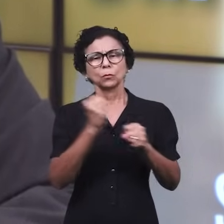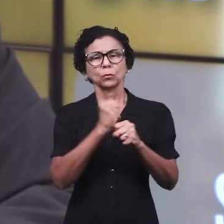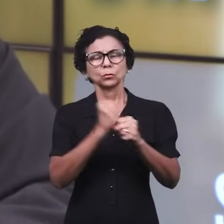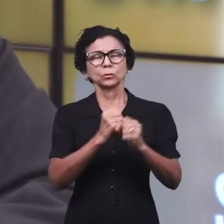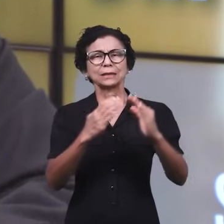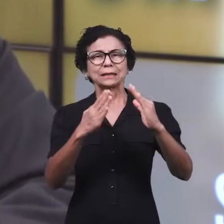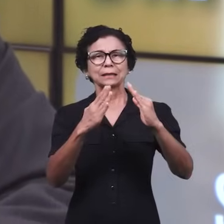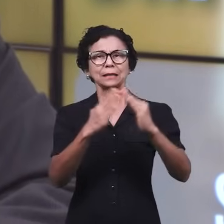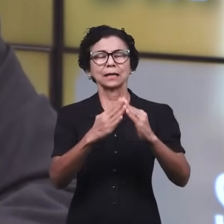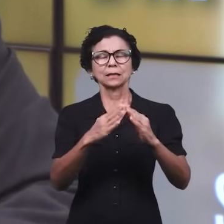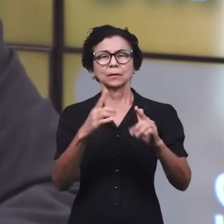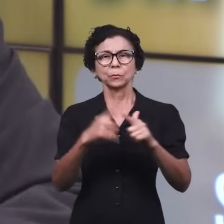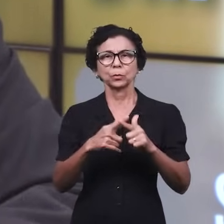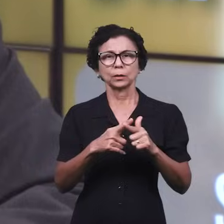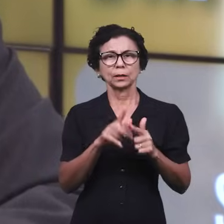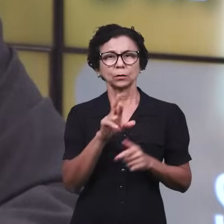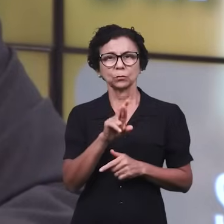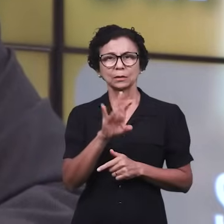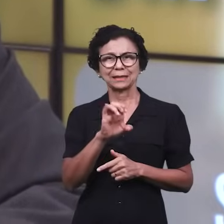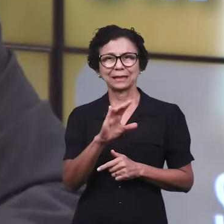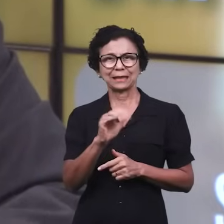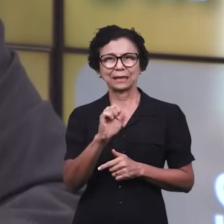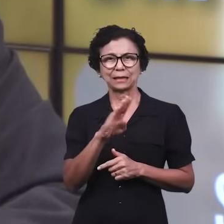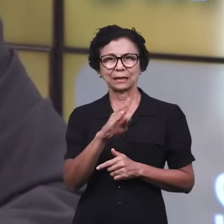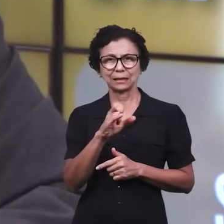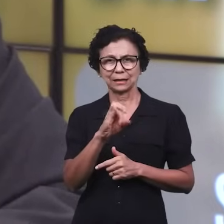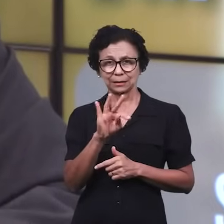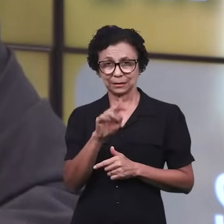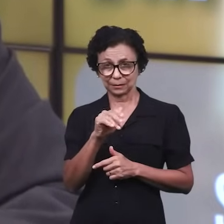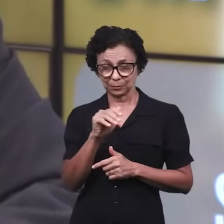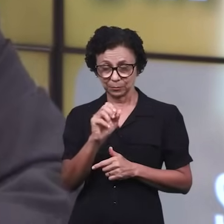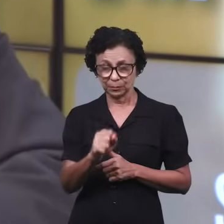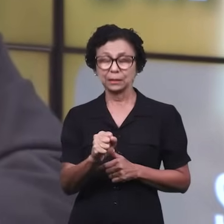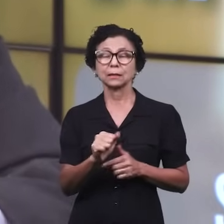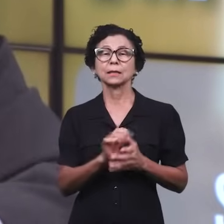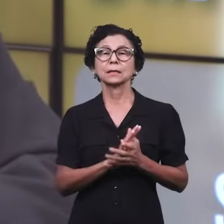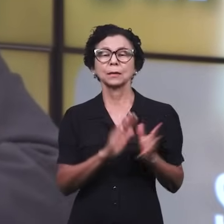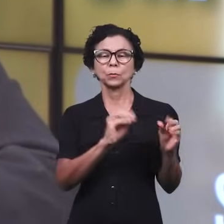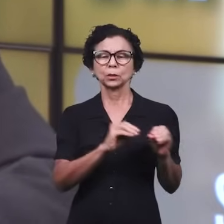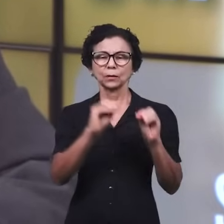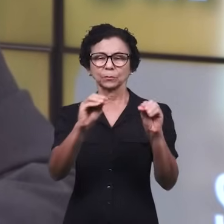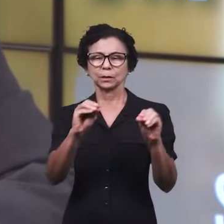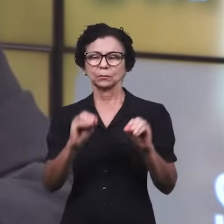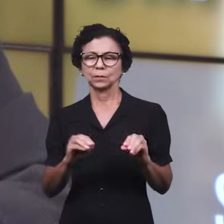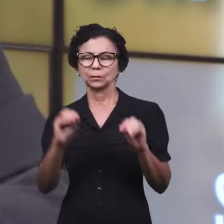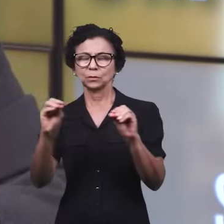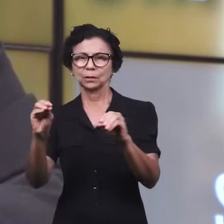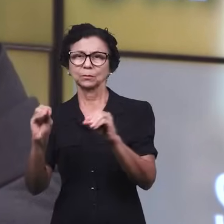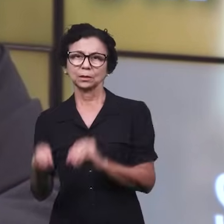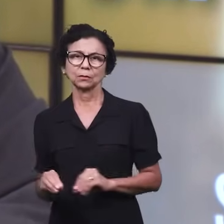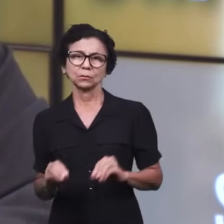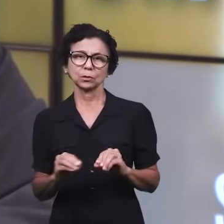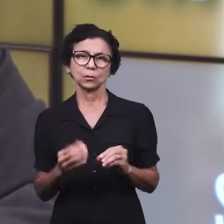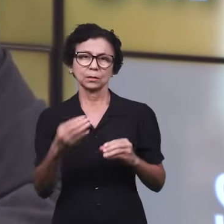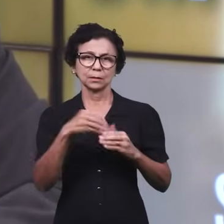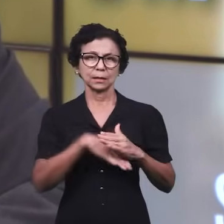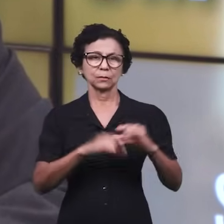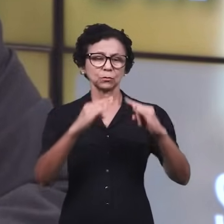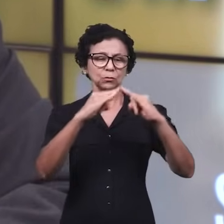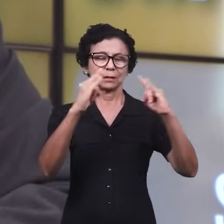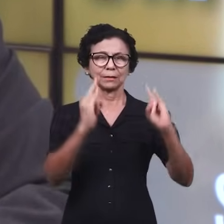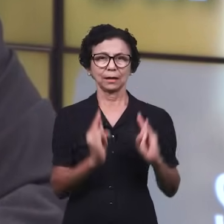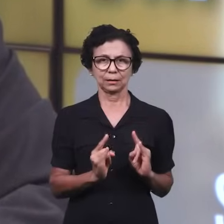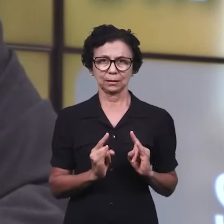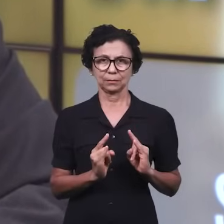né então fala justamente dessa temporalidade ser Peregrino né Não sei se tem a ver conosco né como igreja nessa hora e